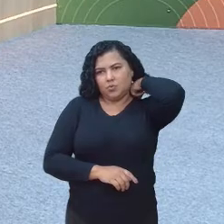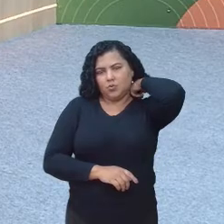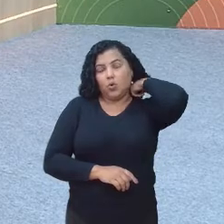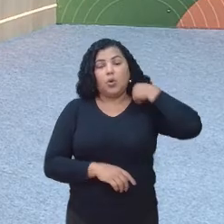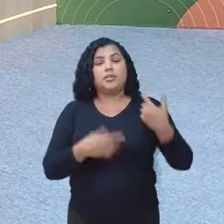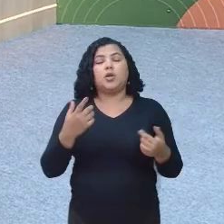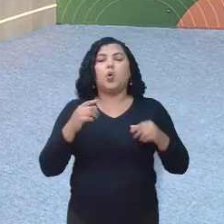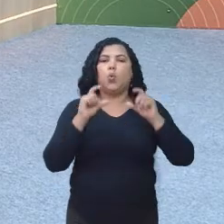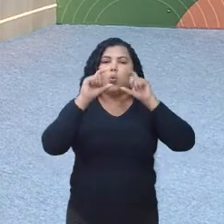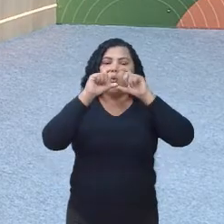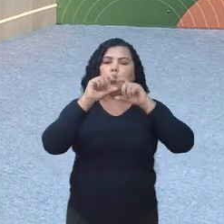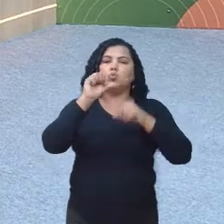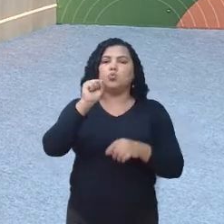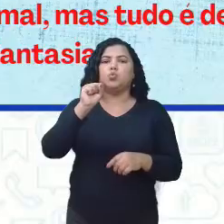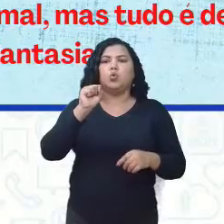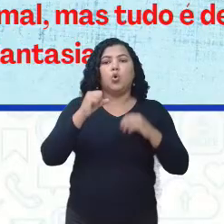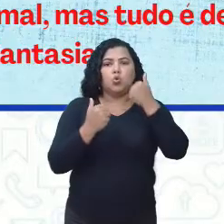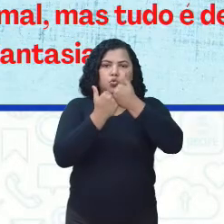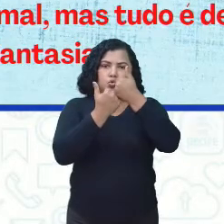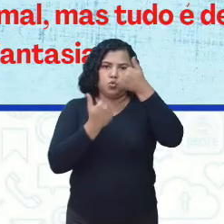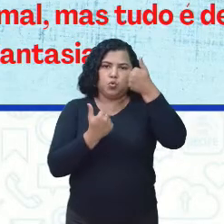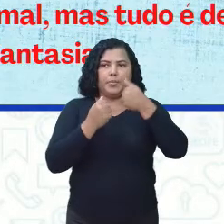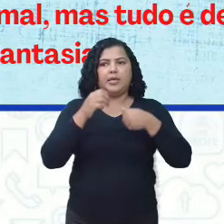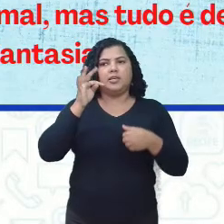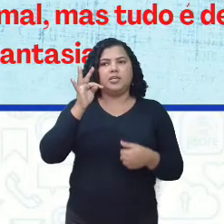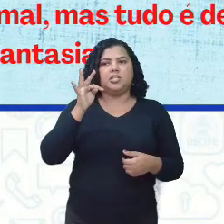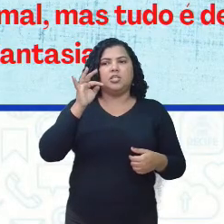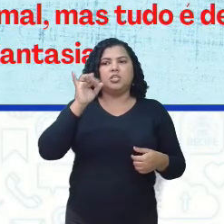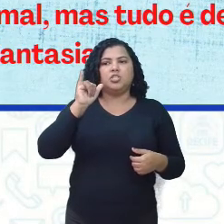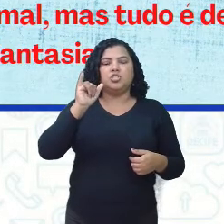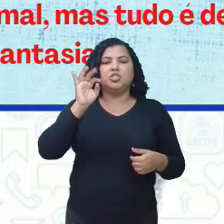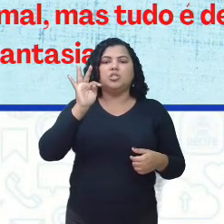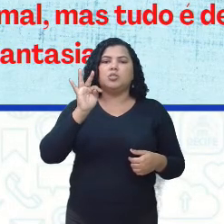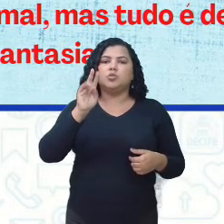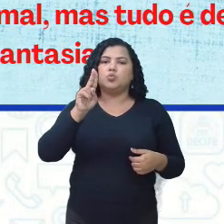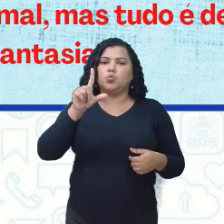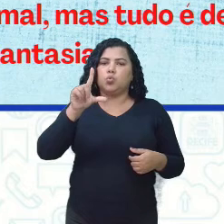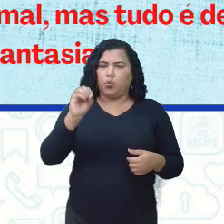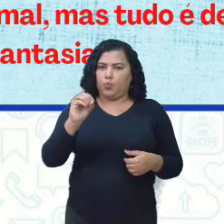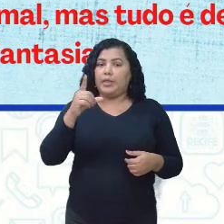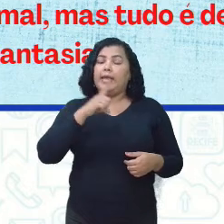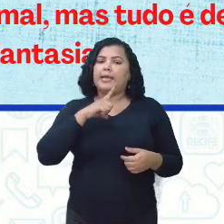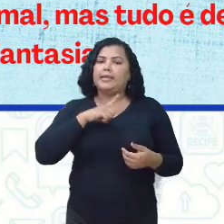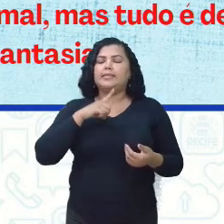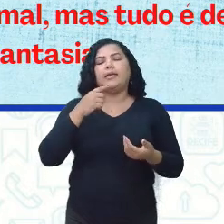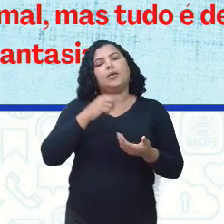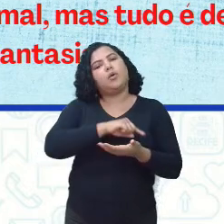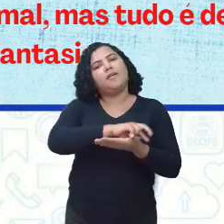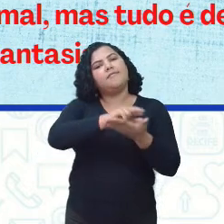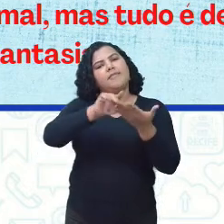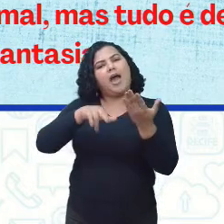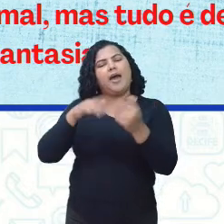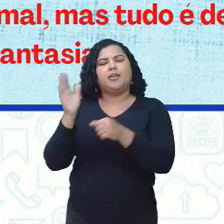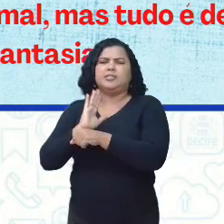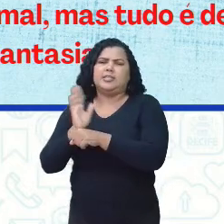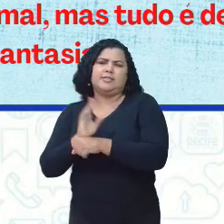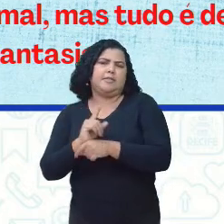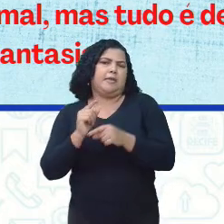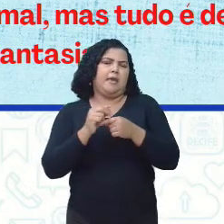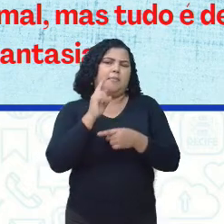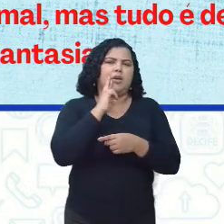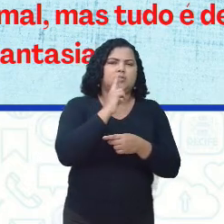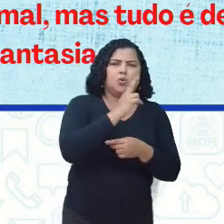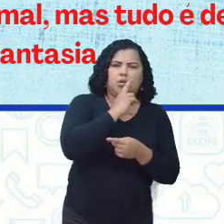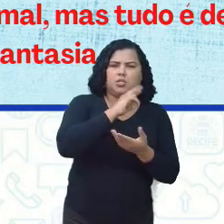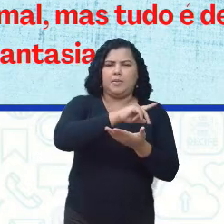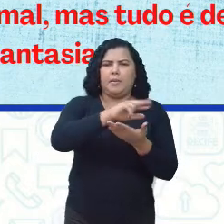da reportagem, que diz assim: ela tem supermercado, restaurante, teatro, cinema, praças agradáveis. Uma típica vila holandesa,